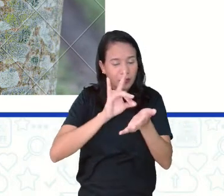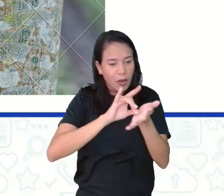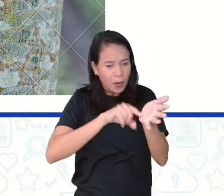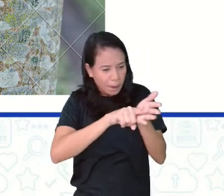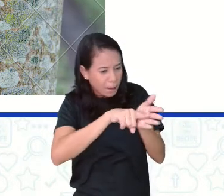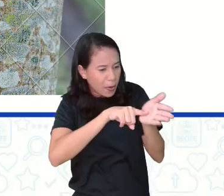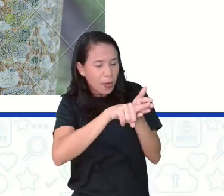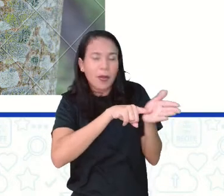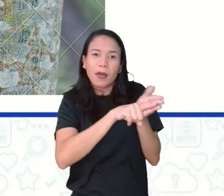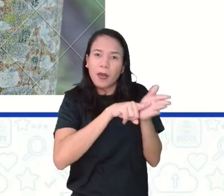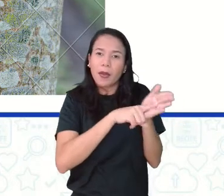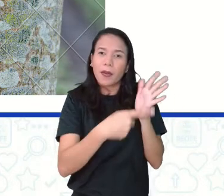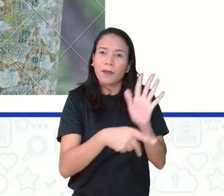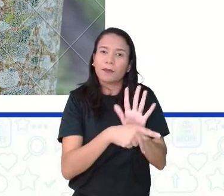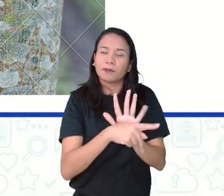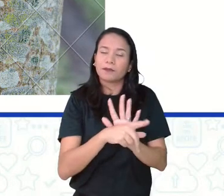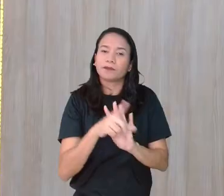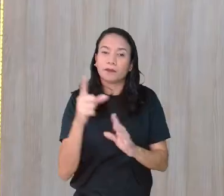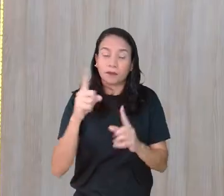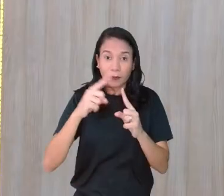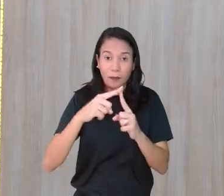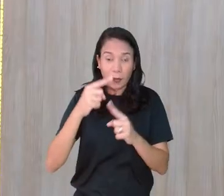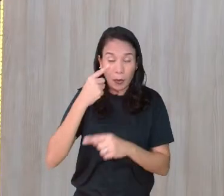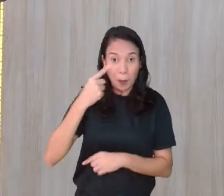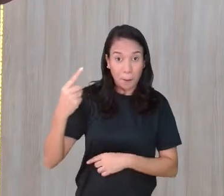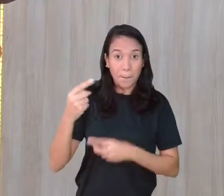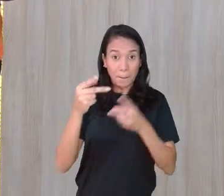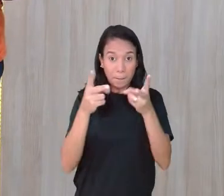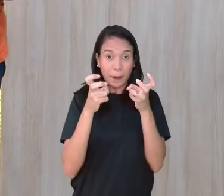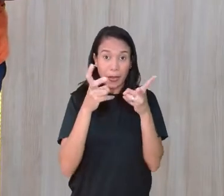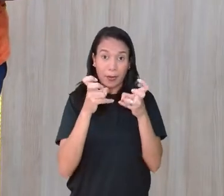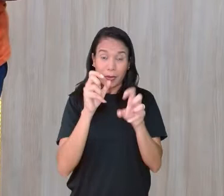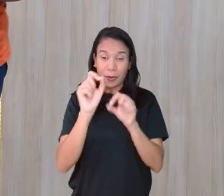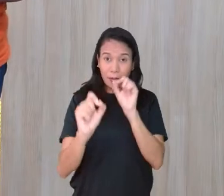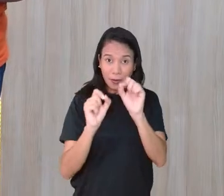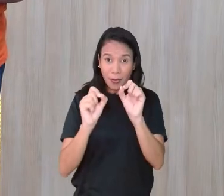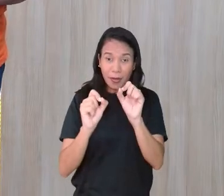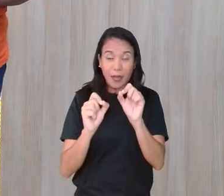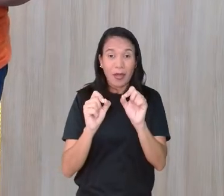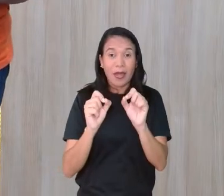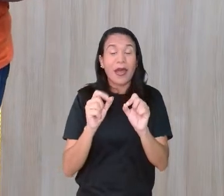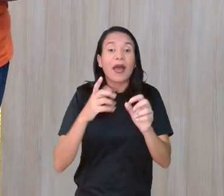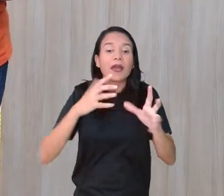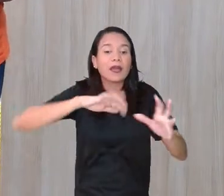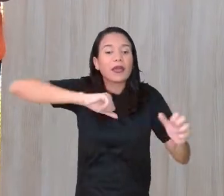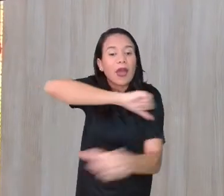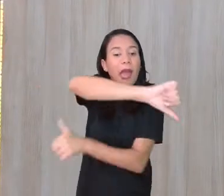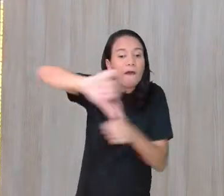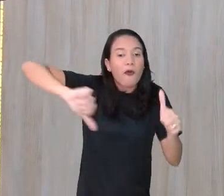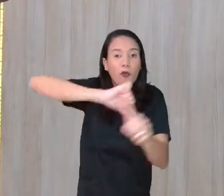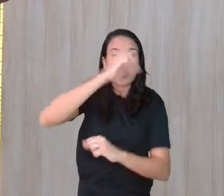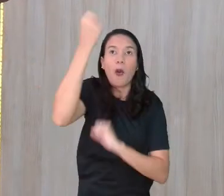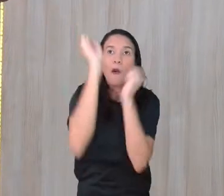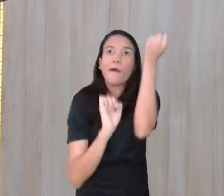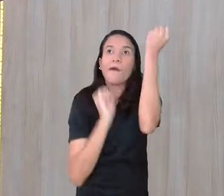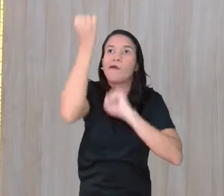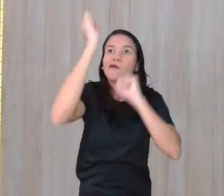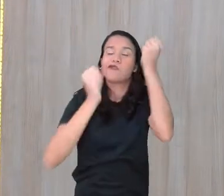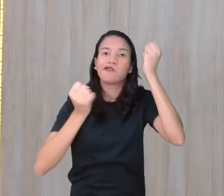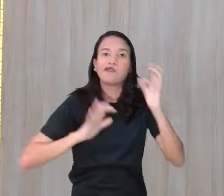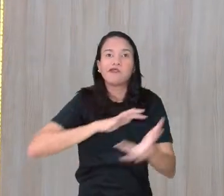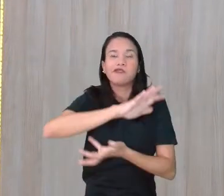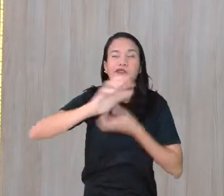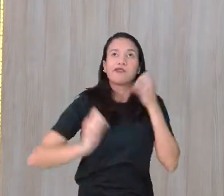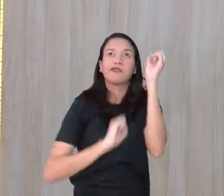pesquisa com esse tipo de mariposa e viram que, por conta da Revolução Industrial, a chegada da